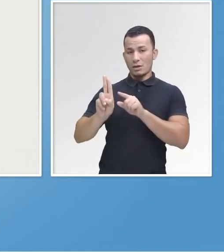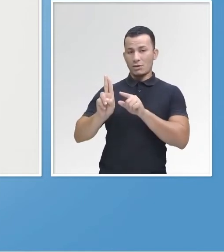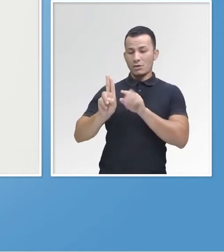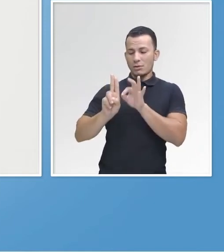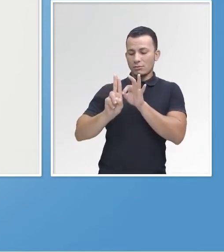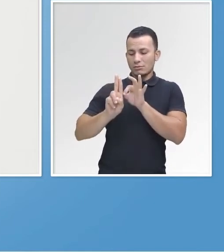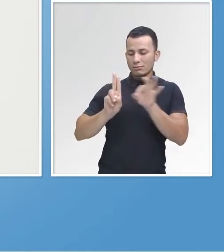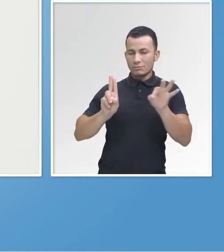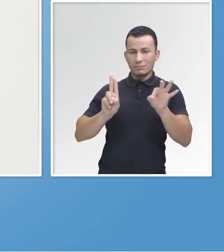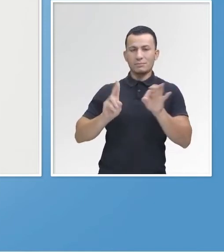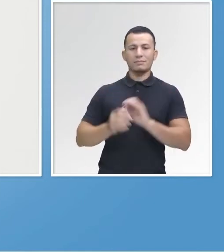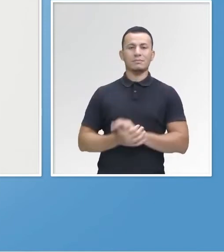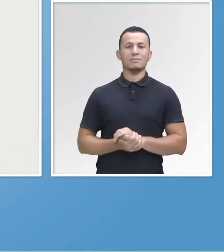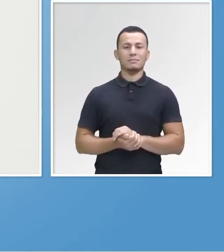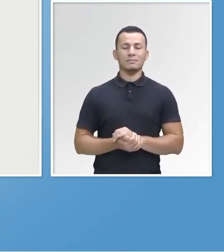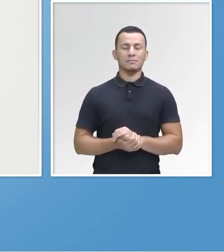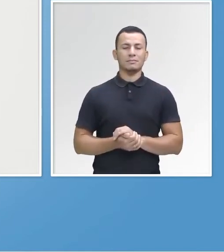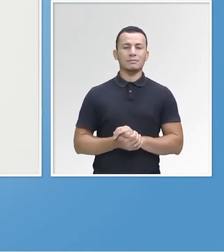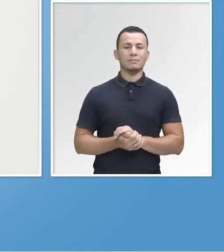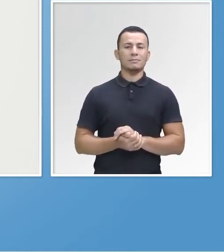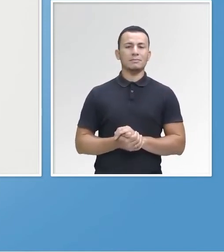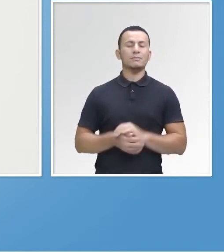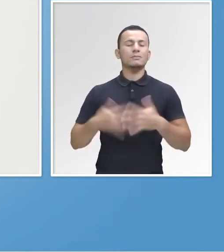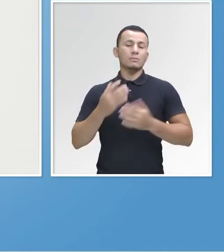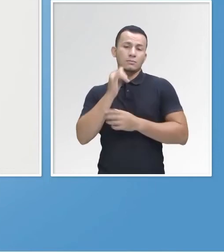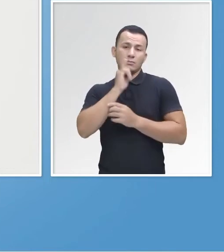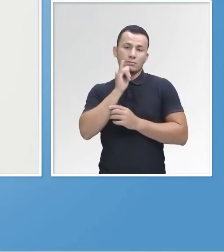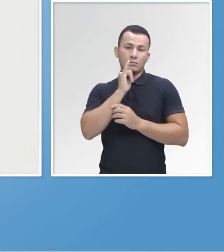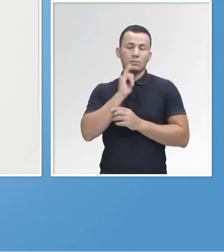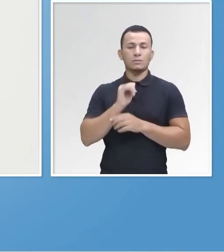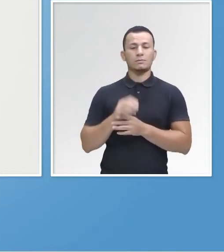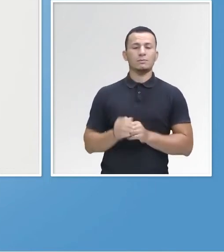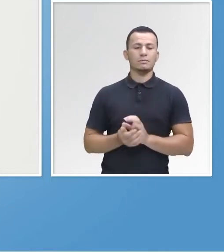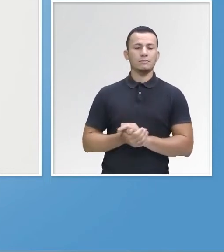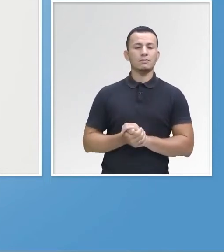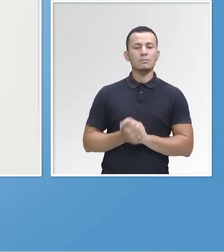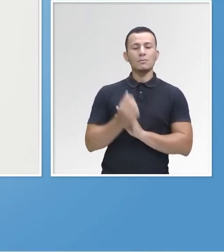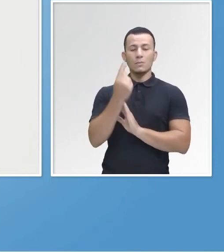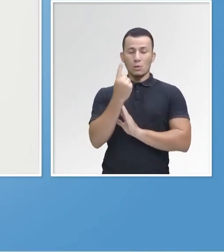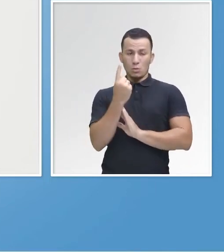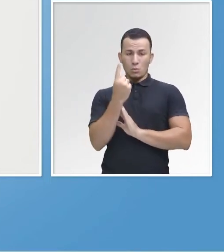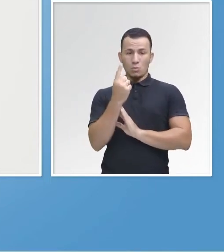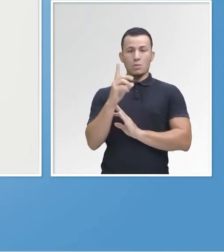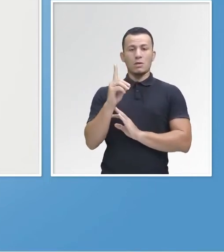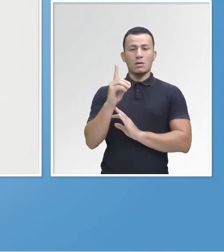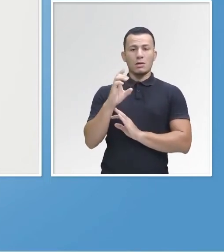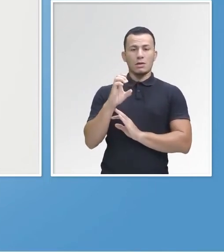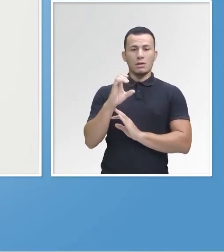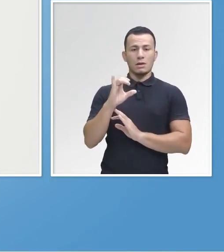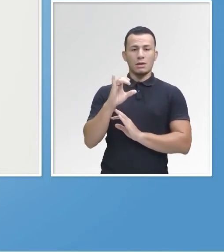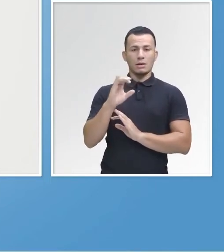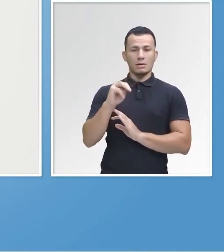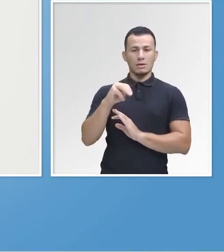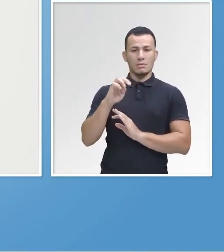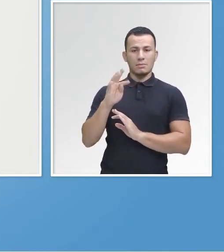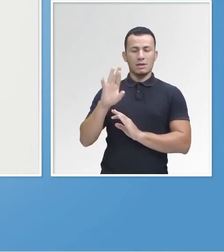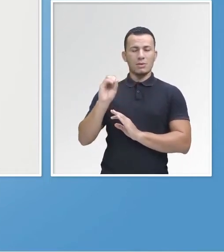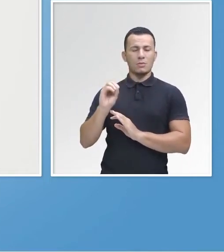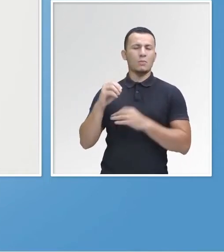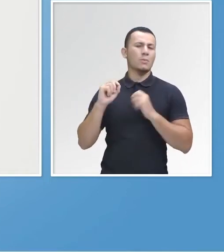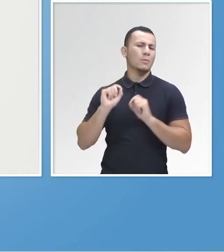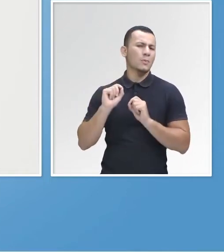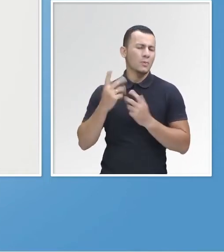comprimento muito bem então por exemplo um decímetro ó ou seja o que que é um decímetro